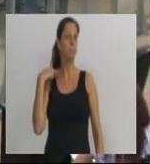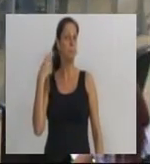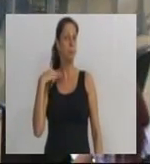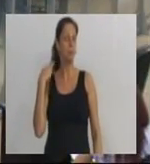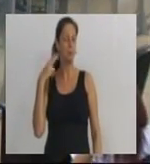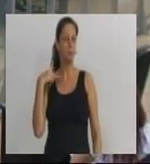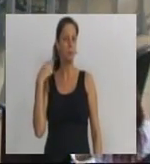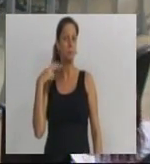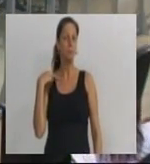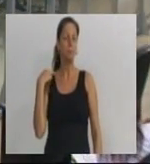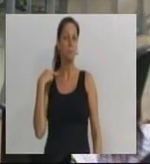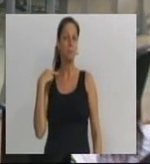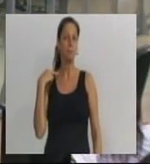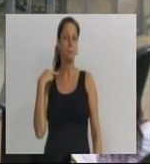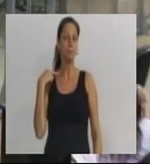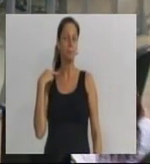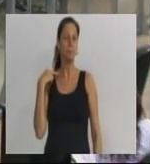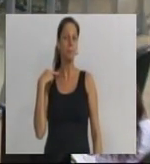ordem,